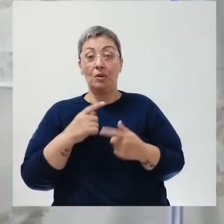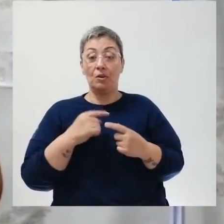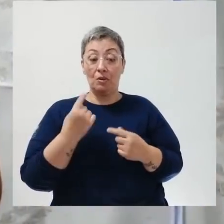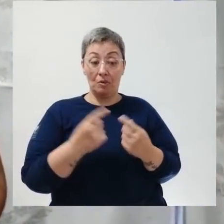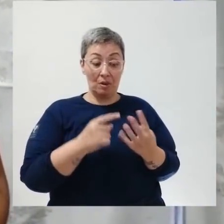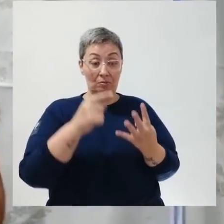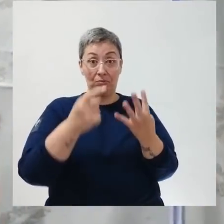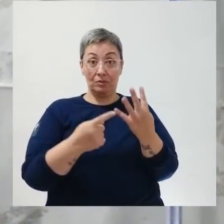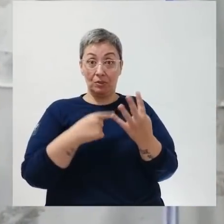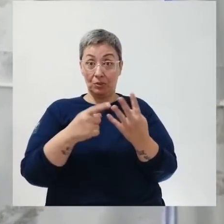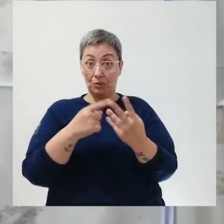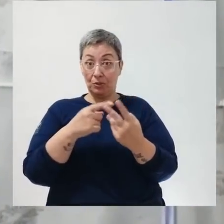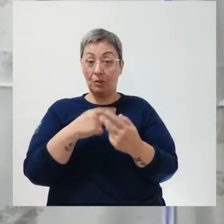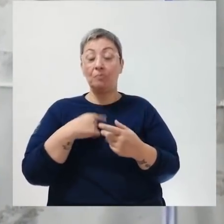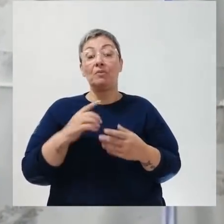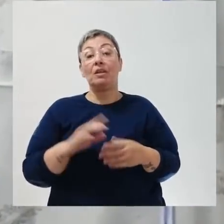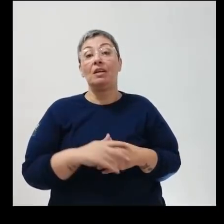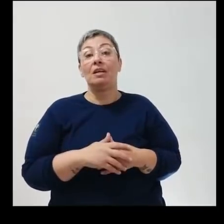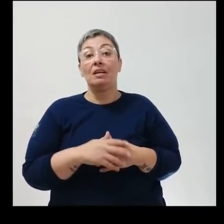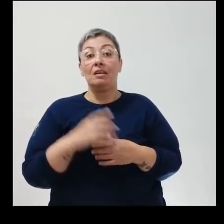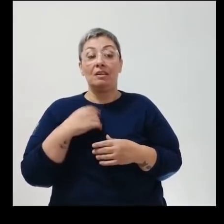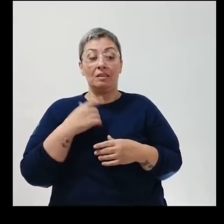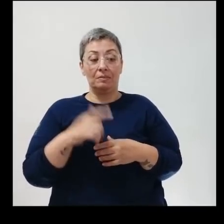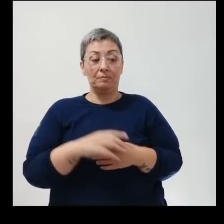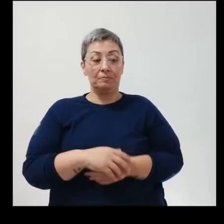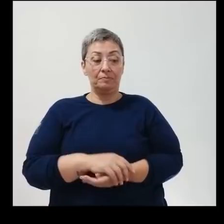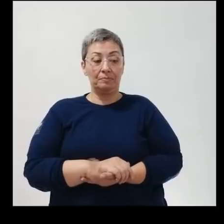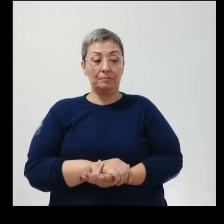os que sobraram. E vai começar de novo.